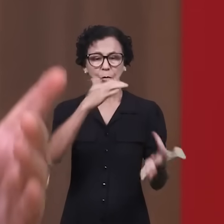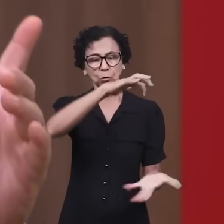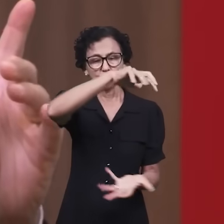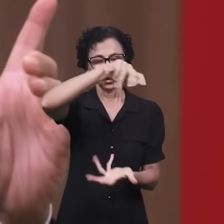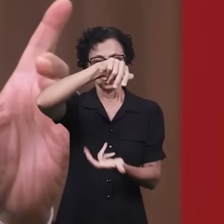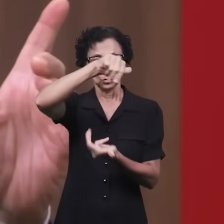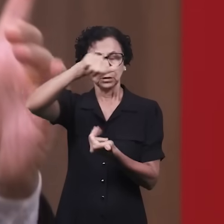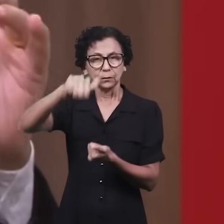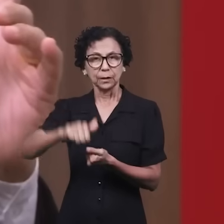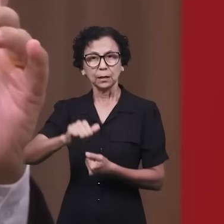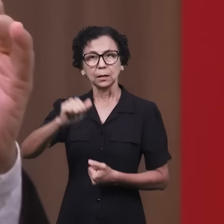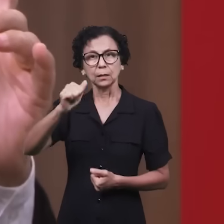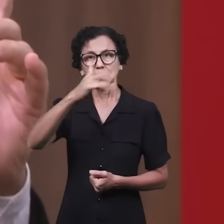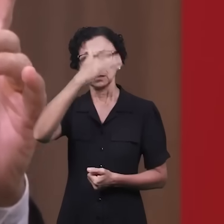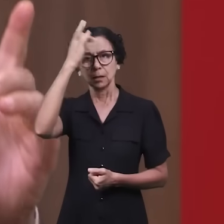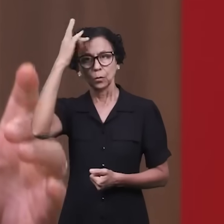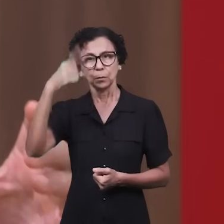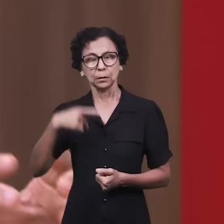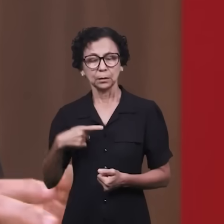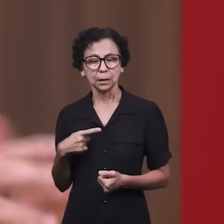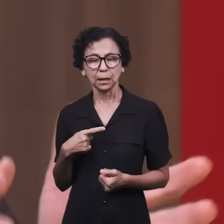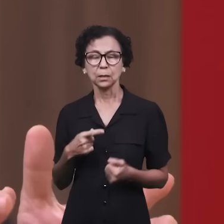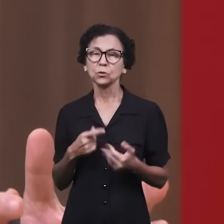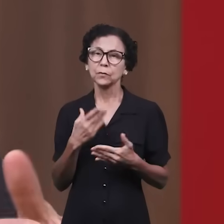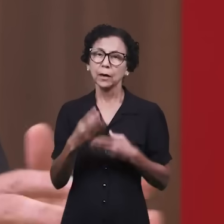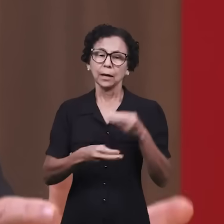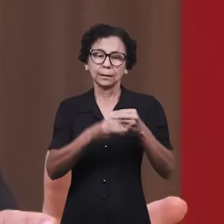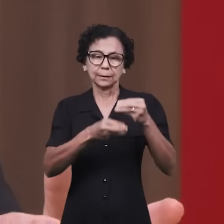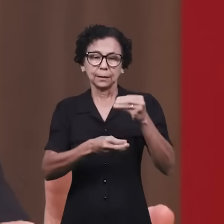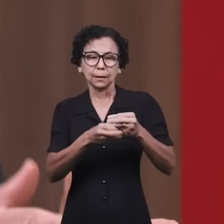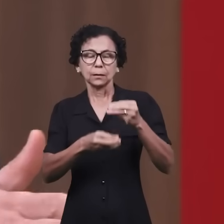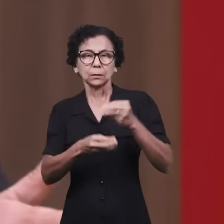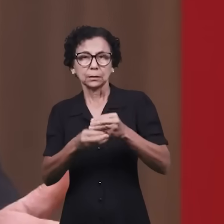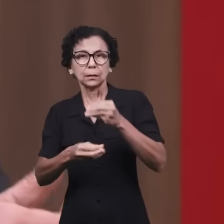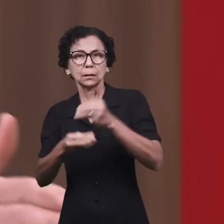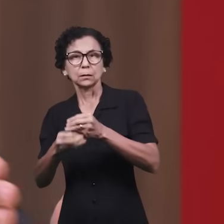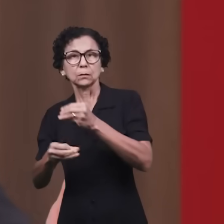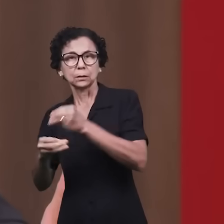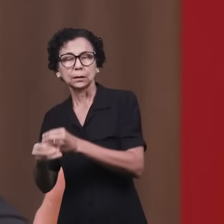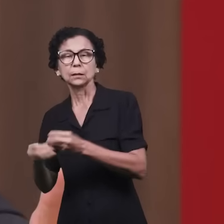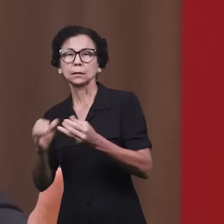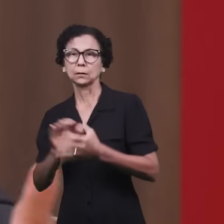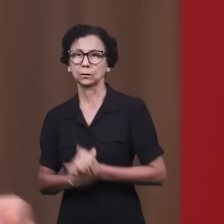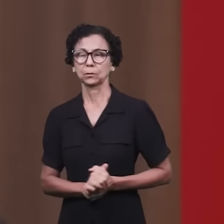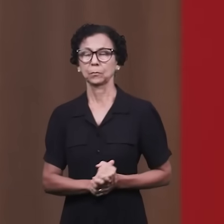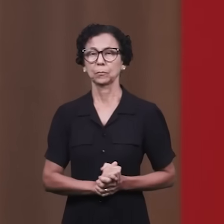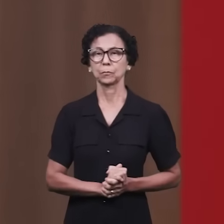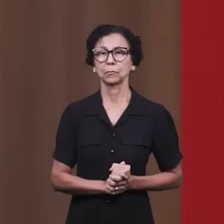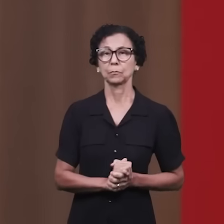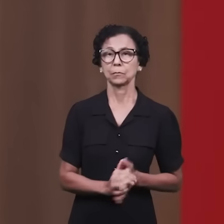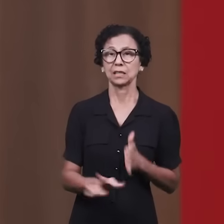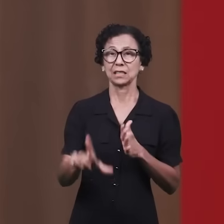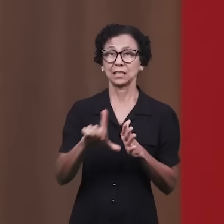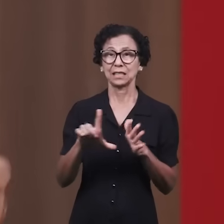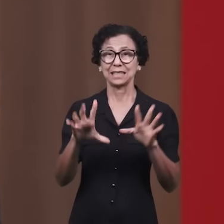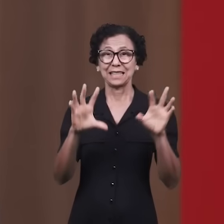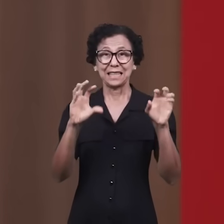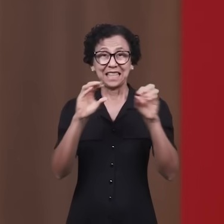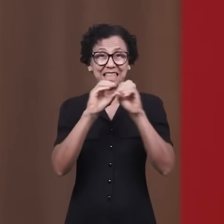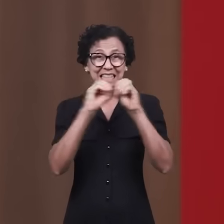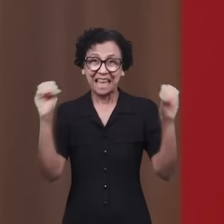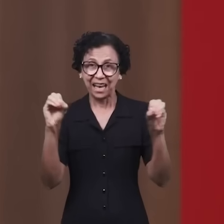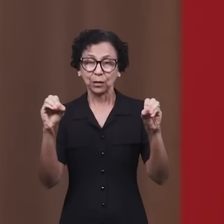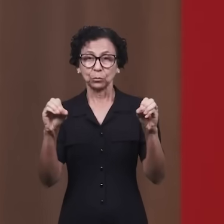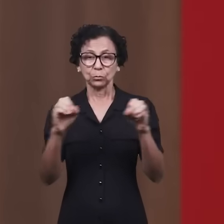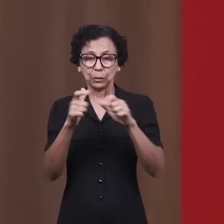Já da palavra de Deus, não, é o zero, é o nada. Do nada ele faz tudo. Então é o poder da palavra de Deus. Então esse